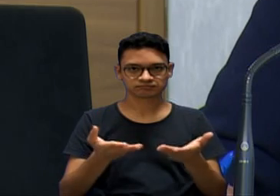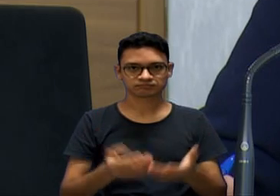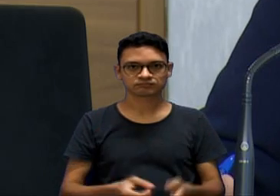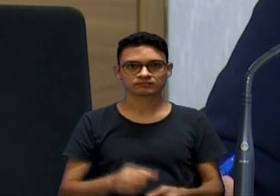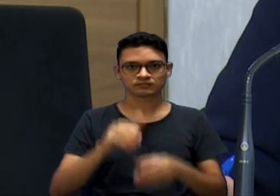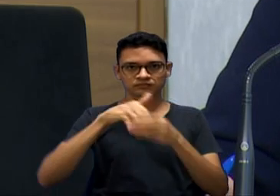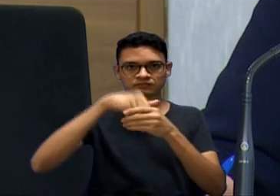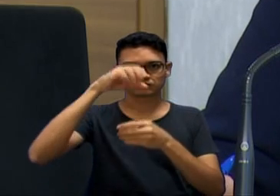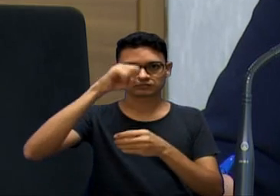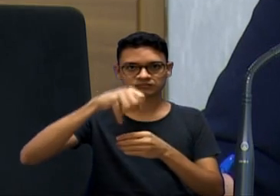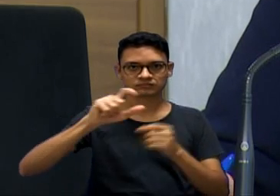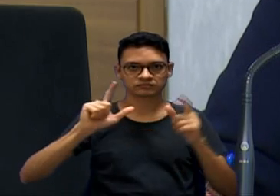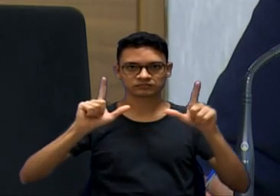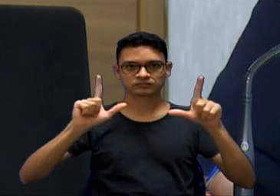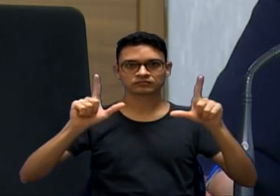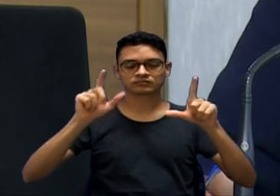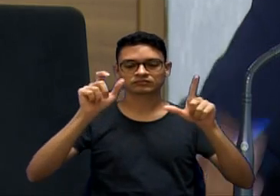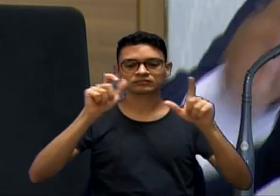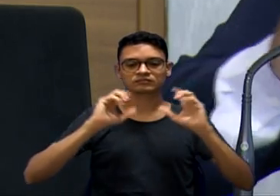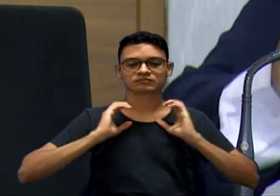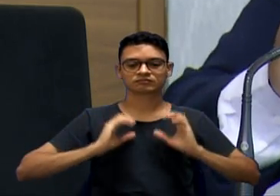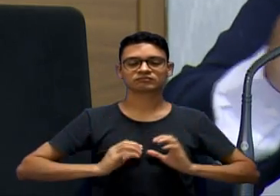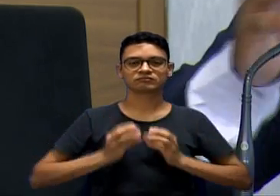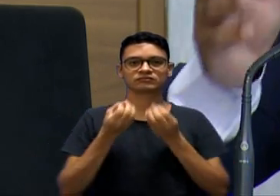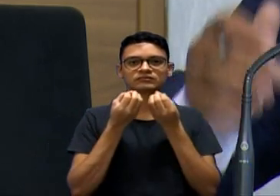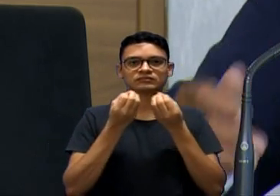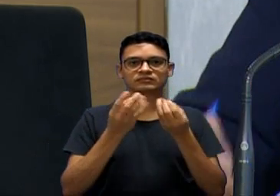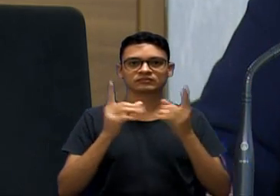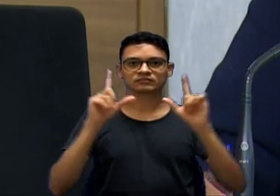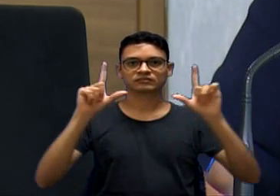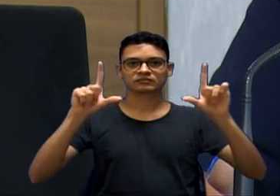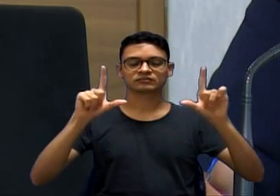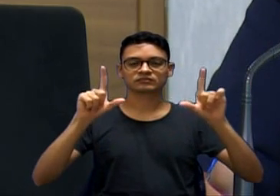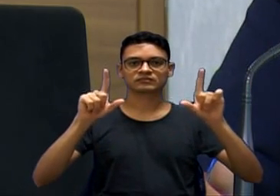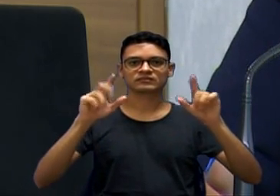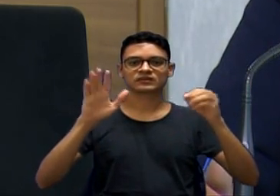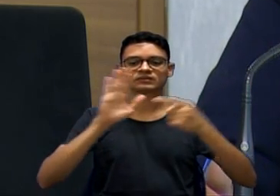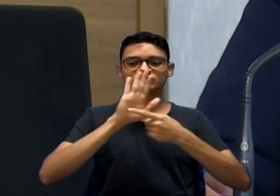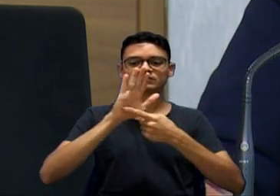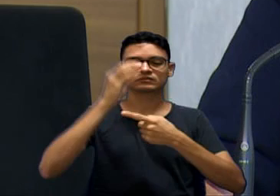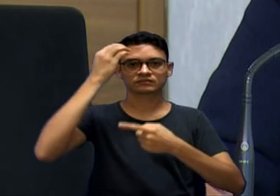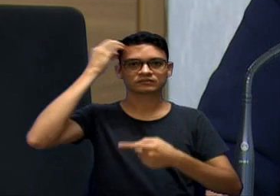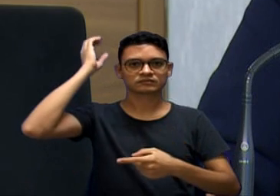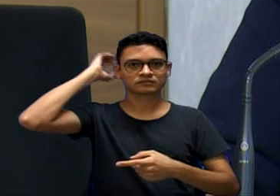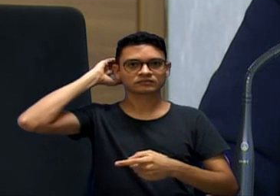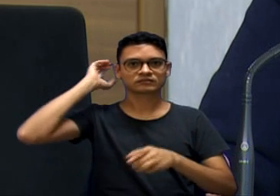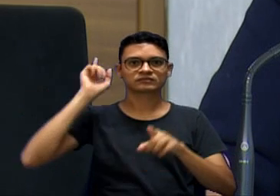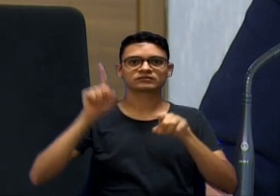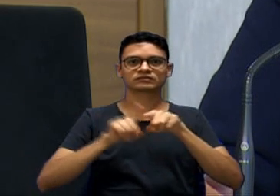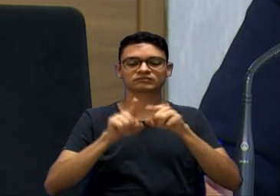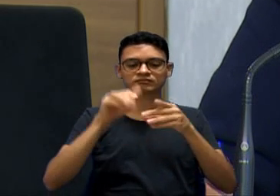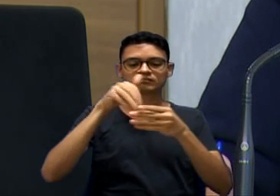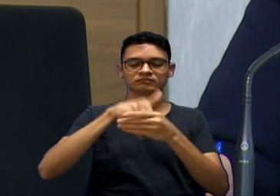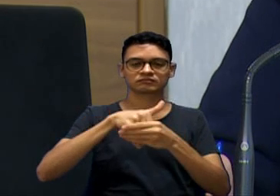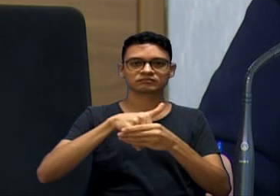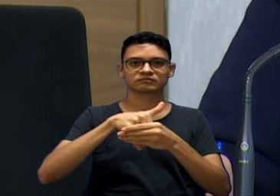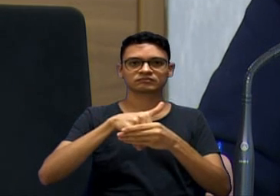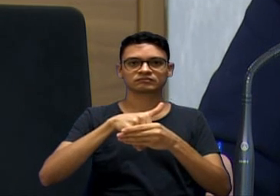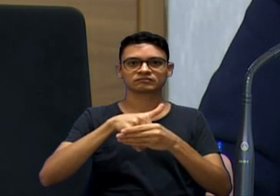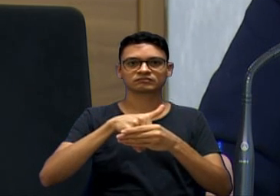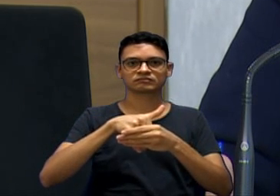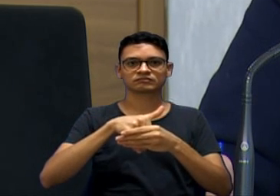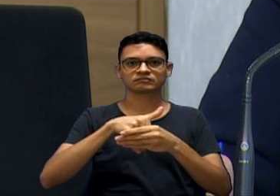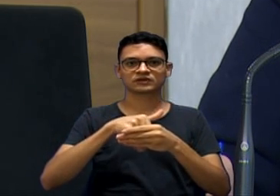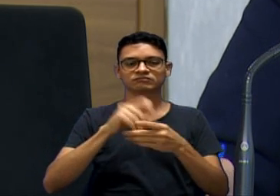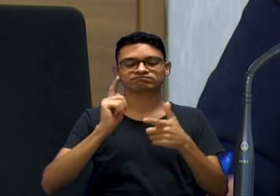Um voto sim, é título de cidadão. Vereador Pérez, agora está aparecendo. Vereador Pérez, também apareceu. Estava